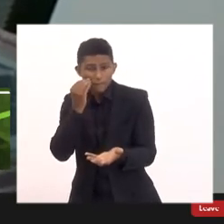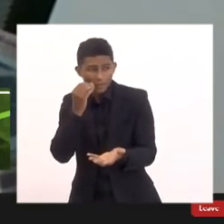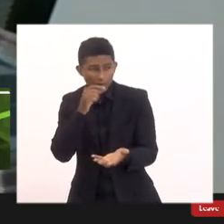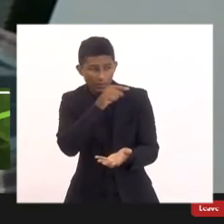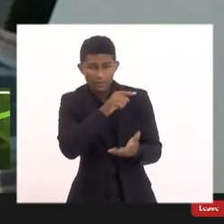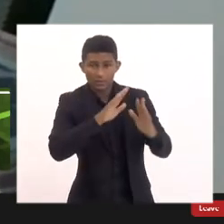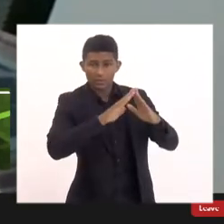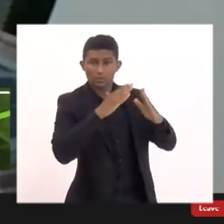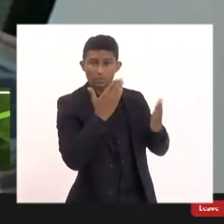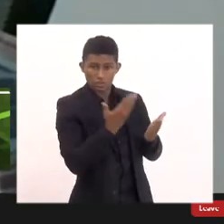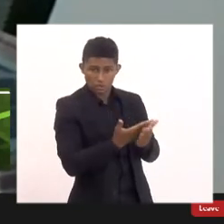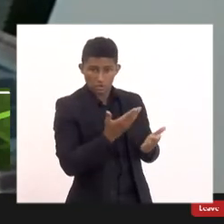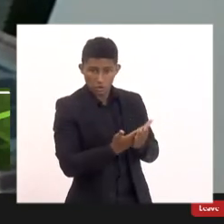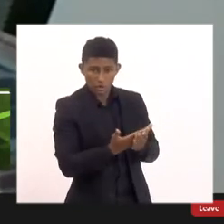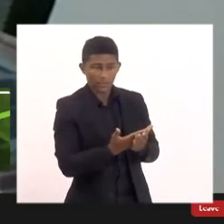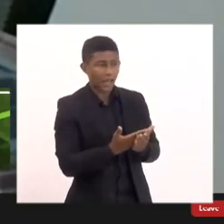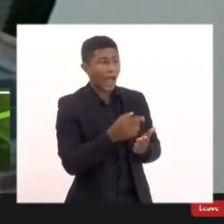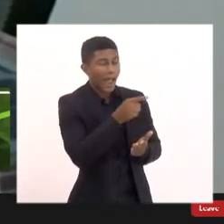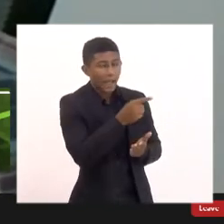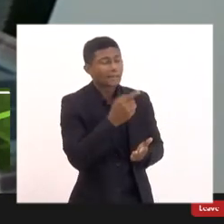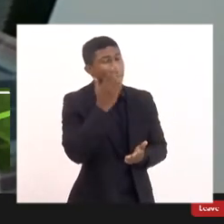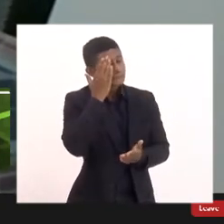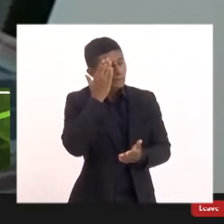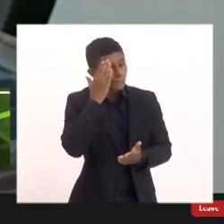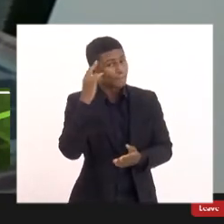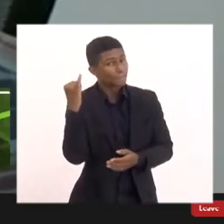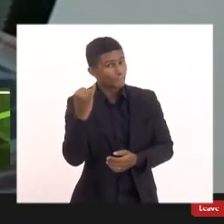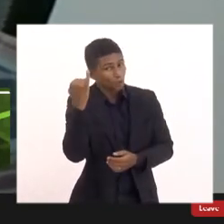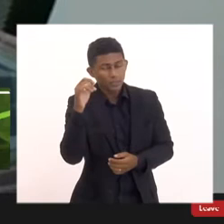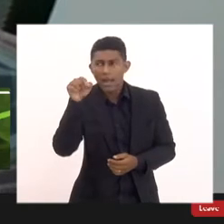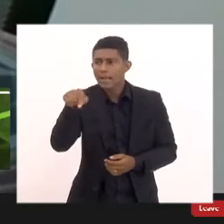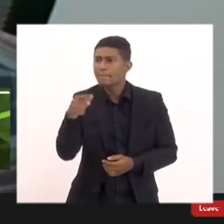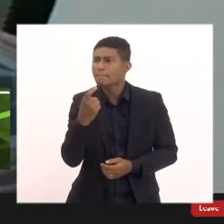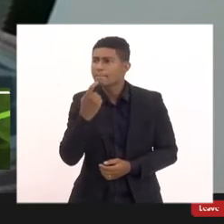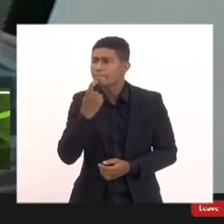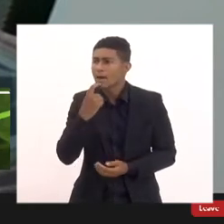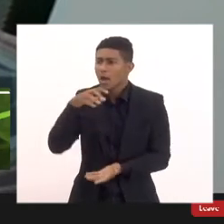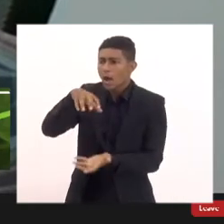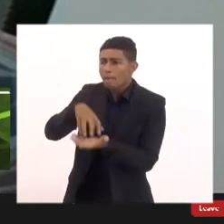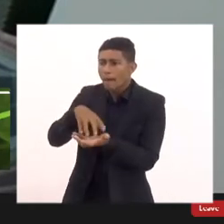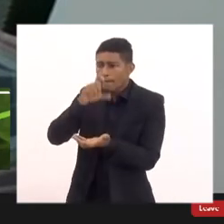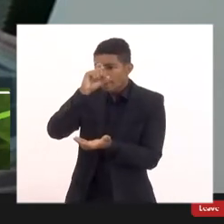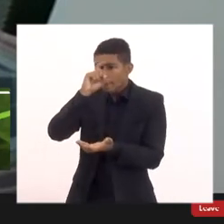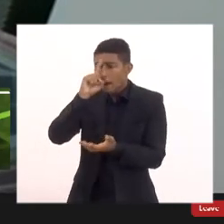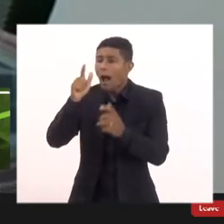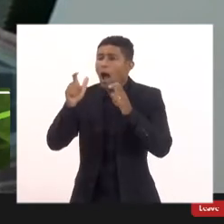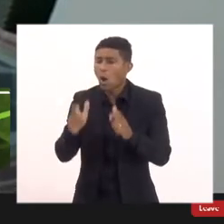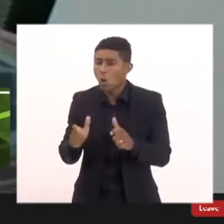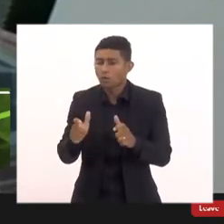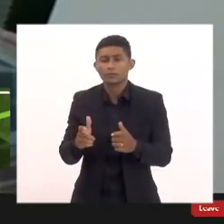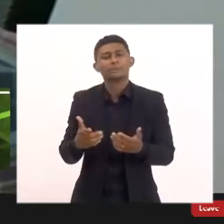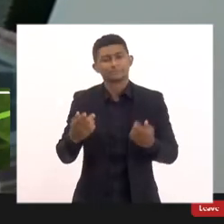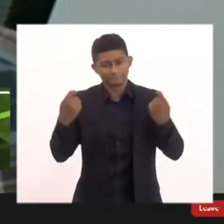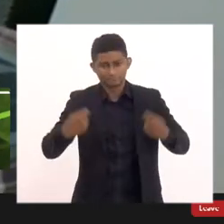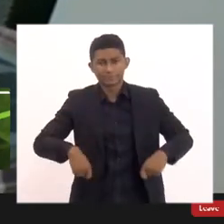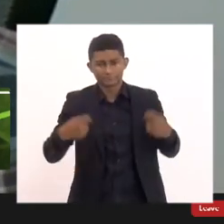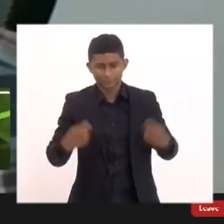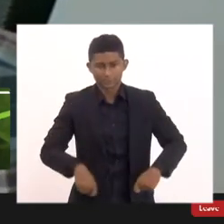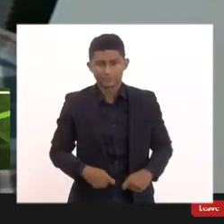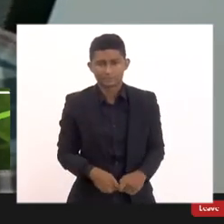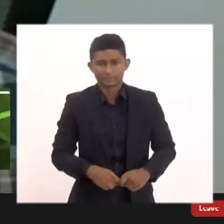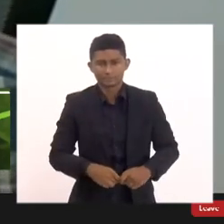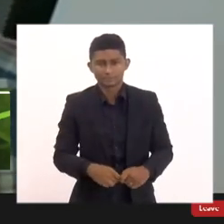uma referência de polo, para que ela possa imediatamente testar aqueles que são contactantes. Então, é um